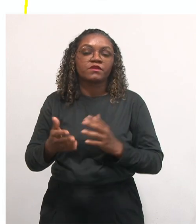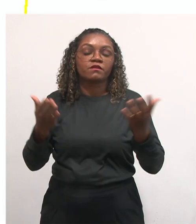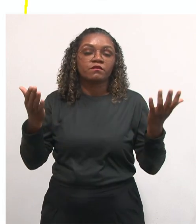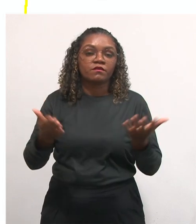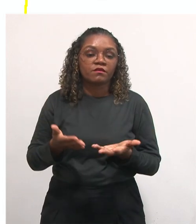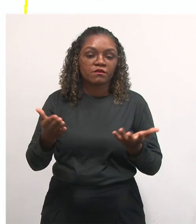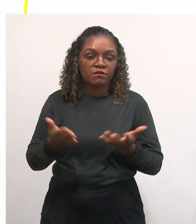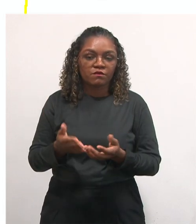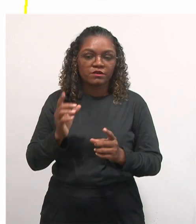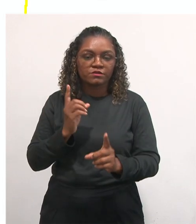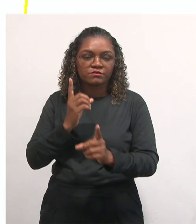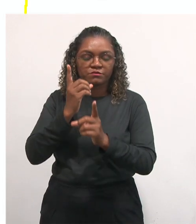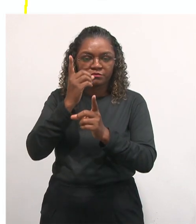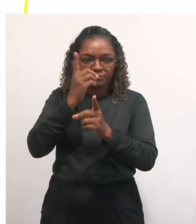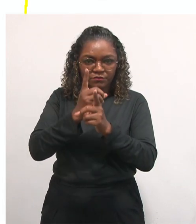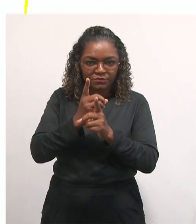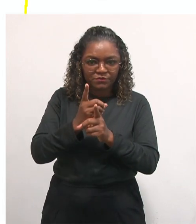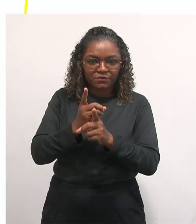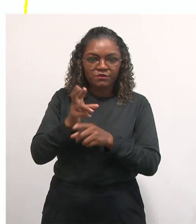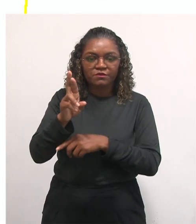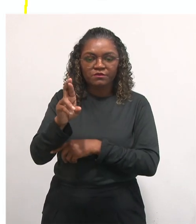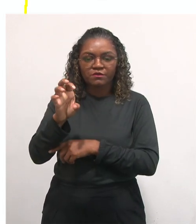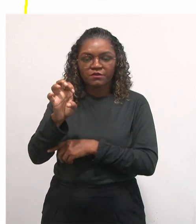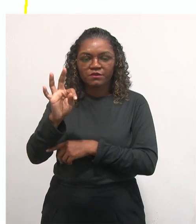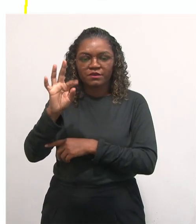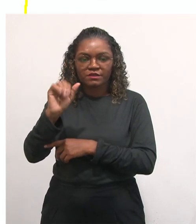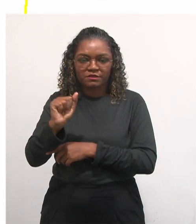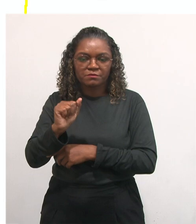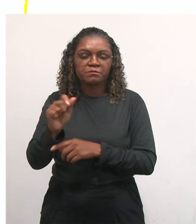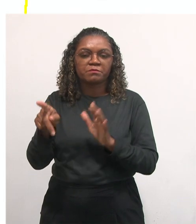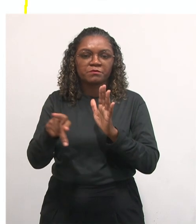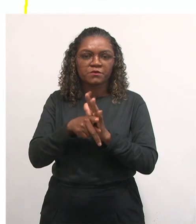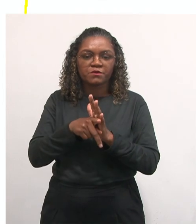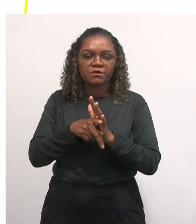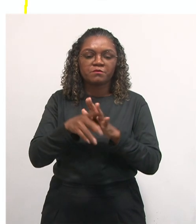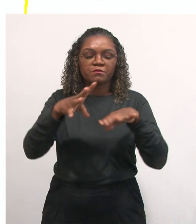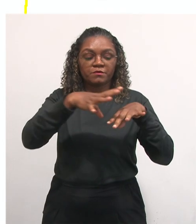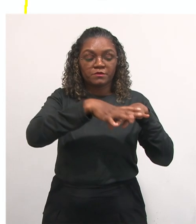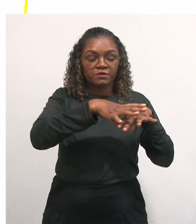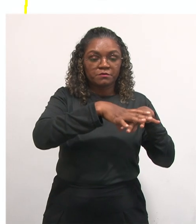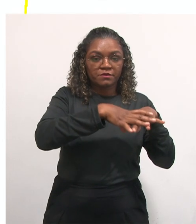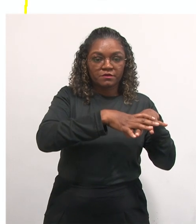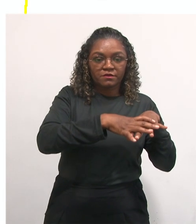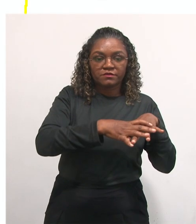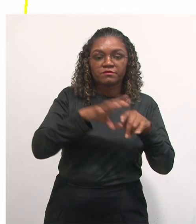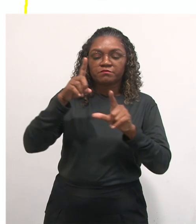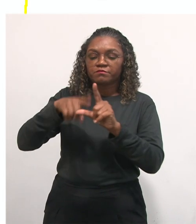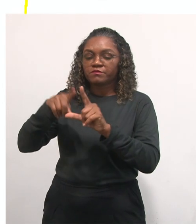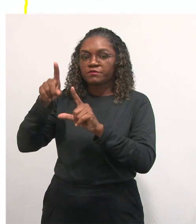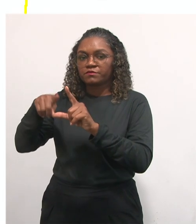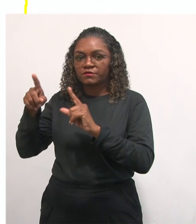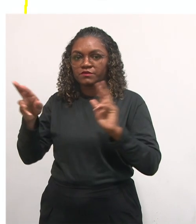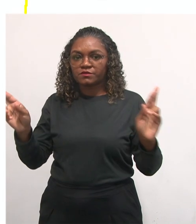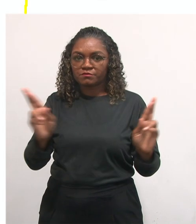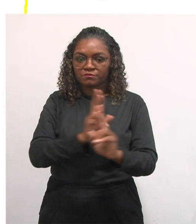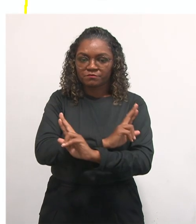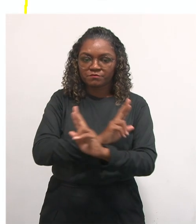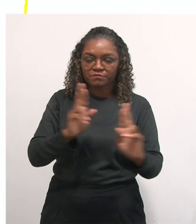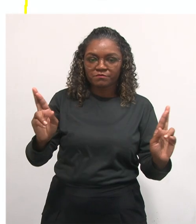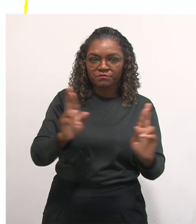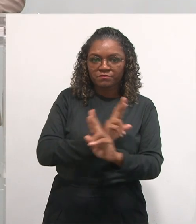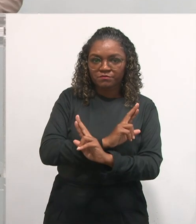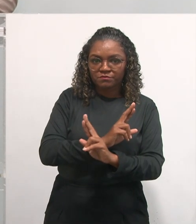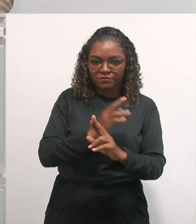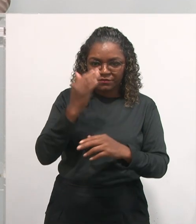a reta de regressão linear das notas de matemática em relação às notas de estatística. E você poderia